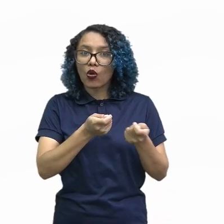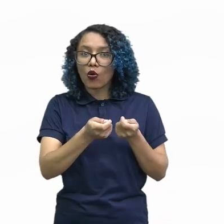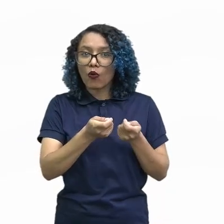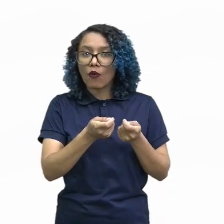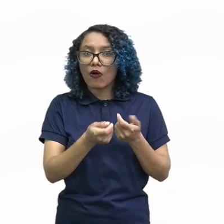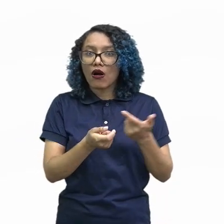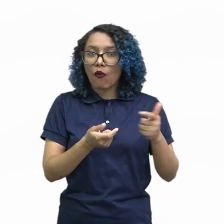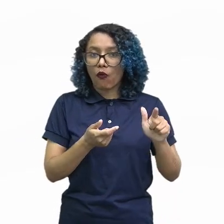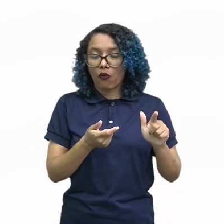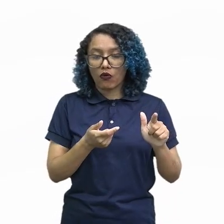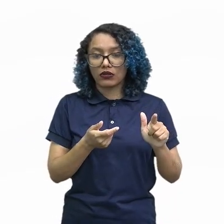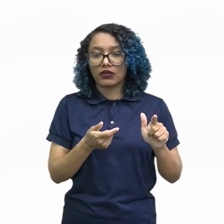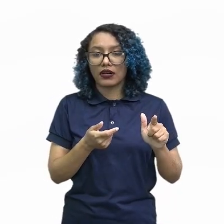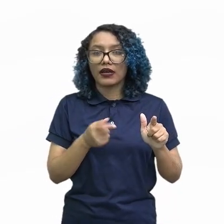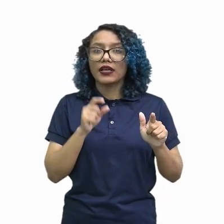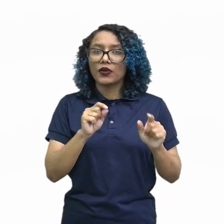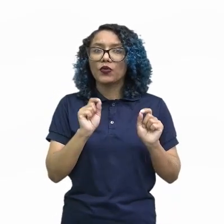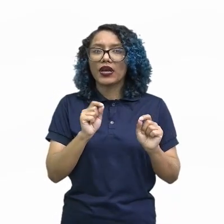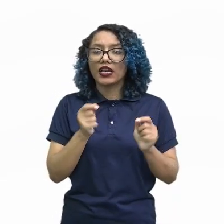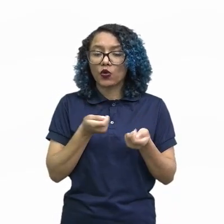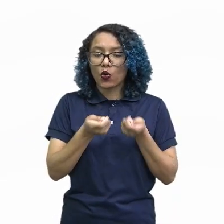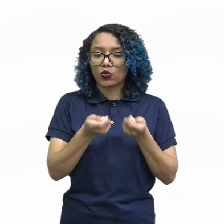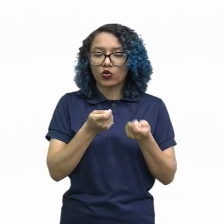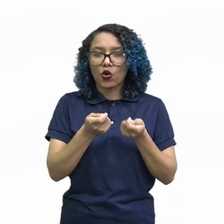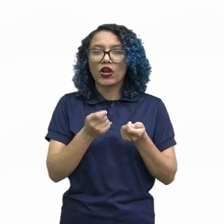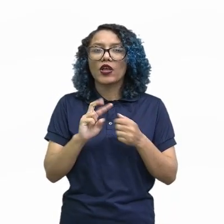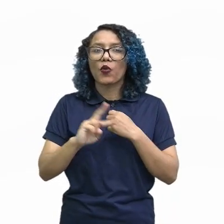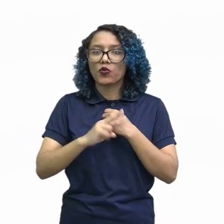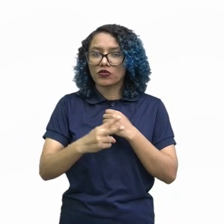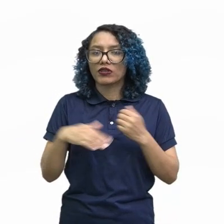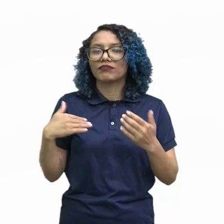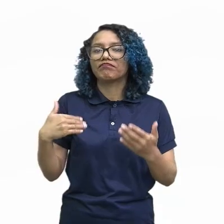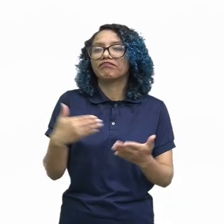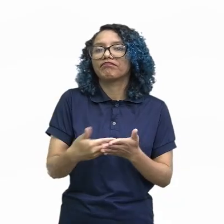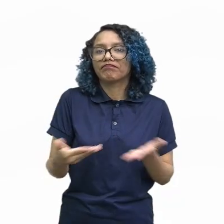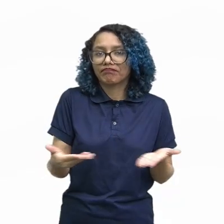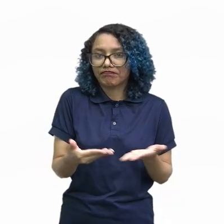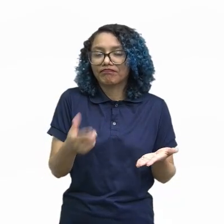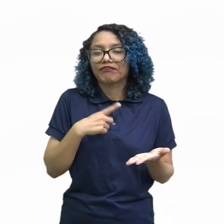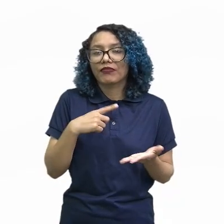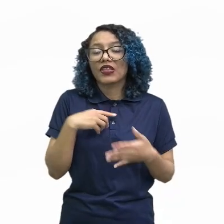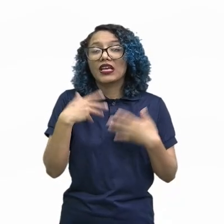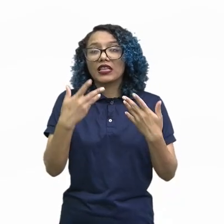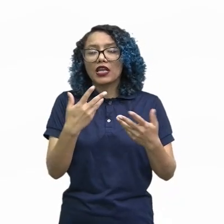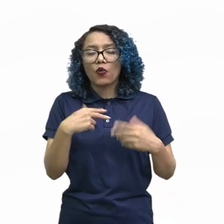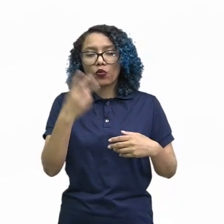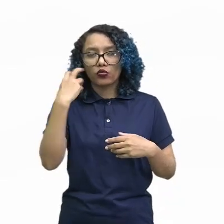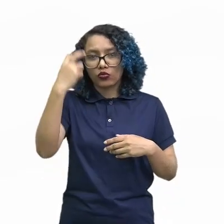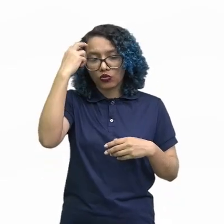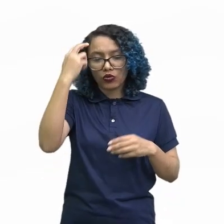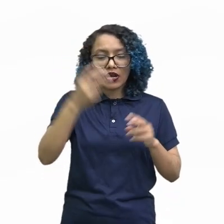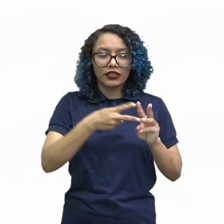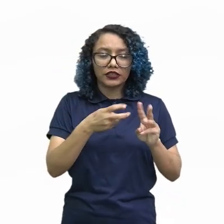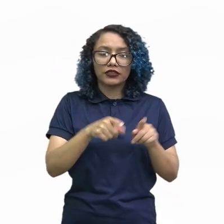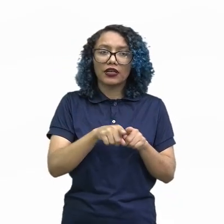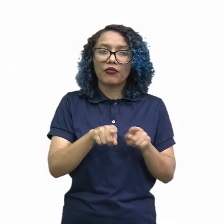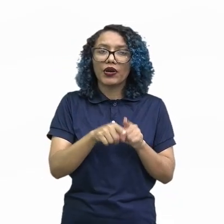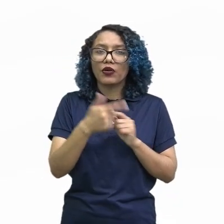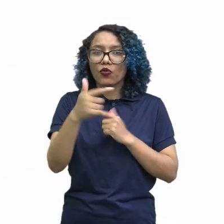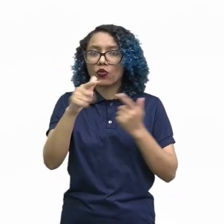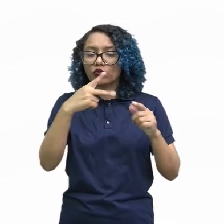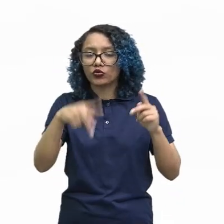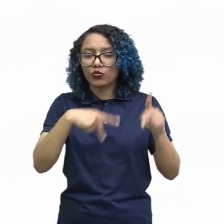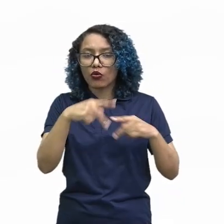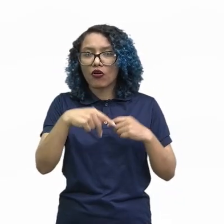E esse domínio tem consequências até hoje. Então, percebo que muito da cultura indígena e de outros povos que aqui viviam, dos